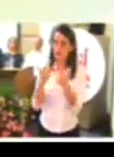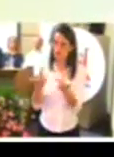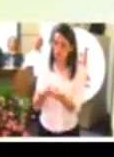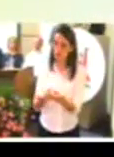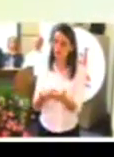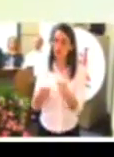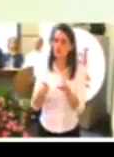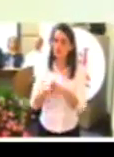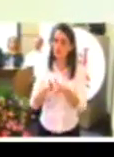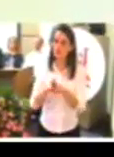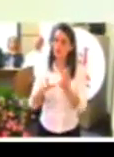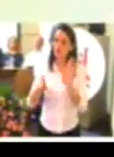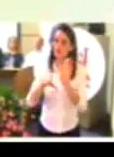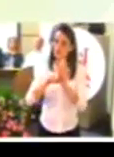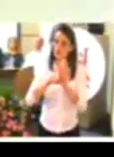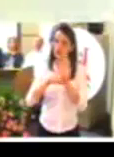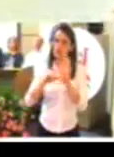Legislativo,